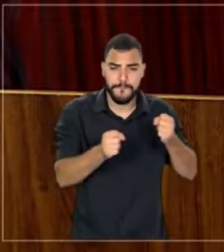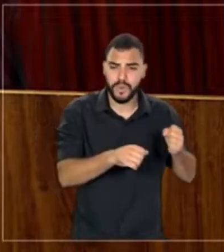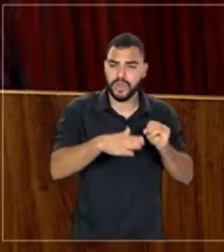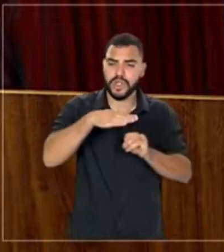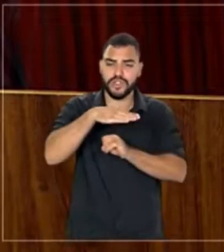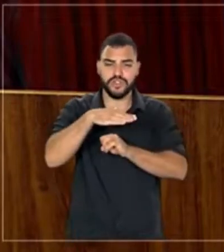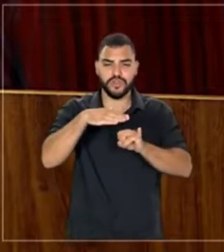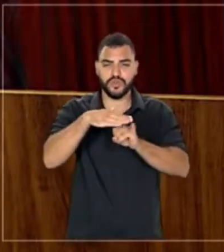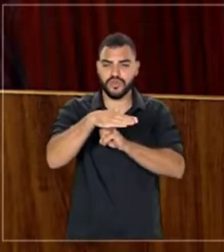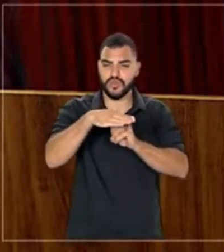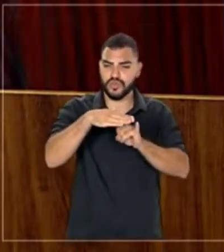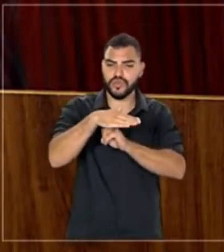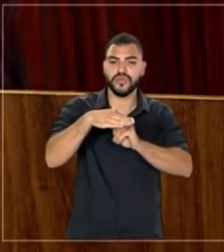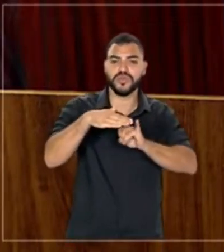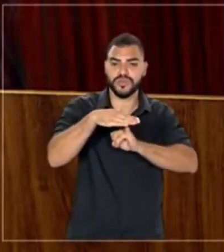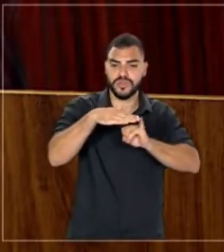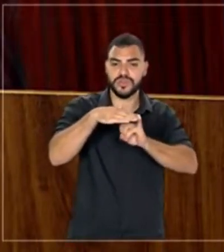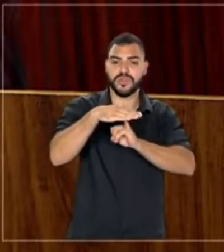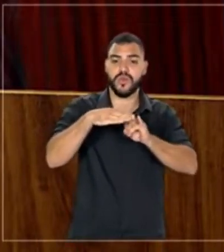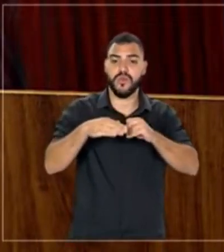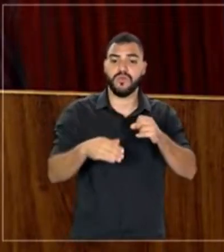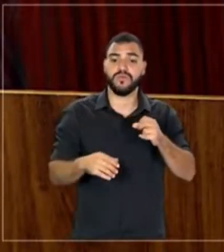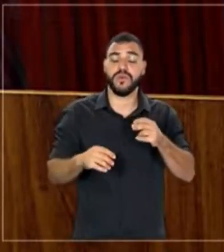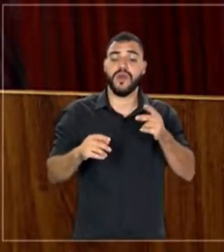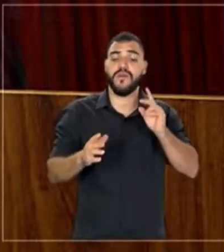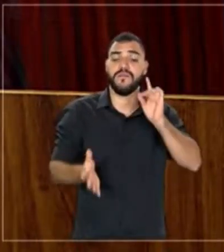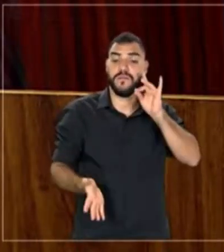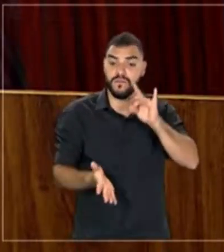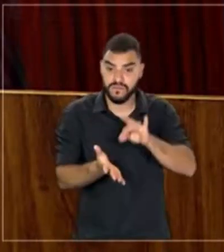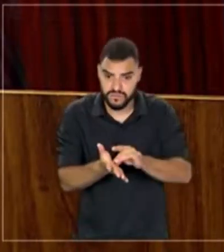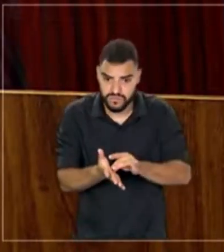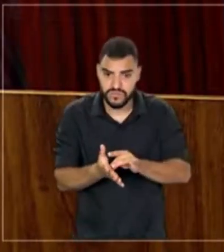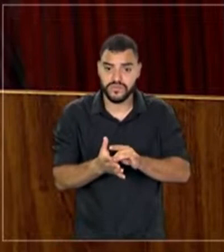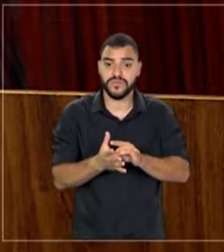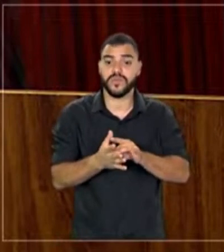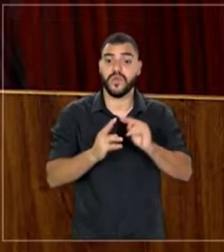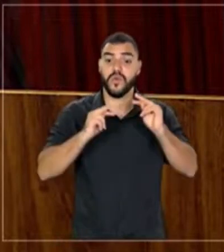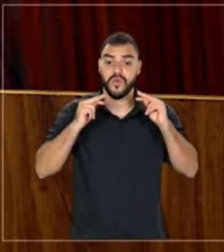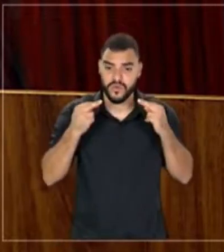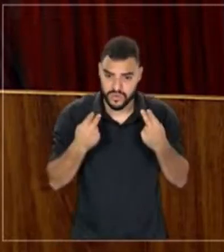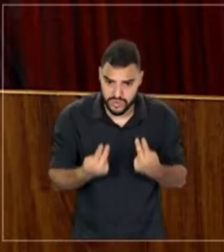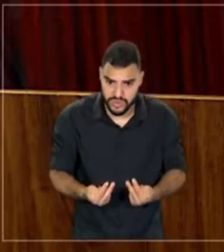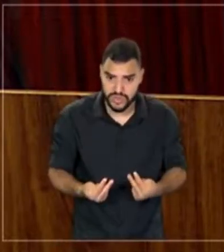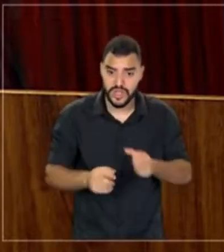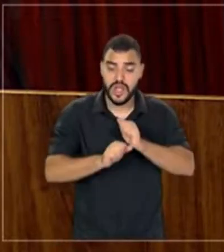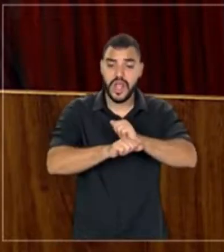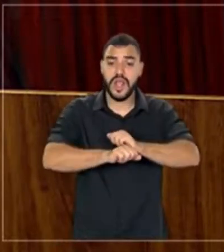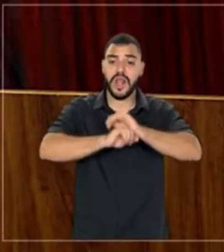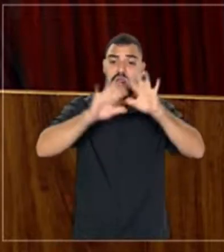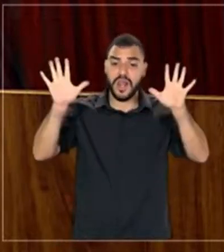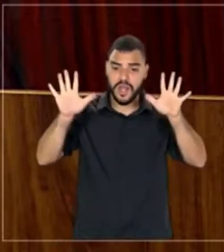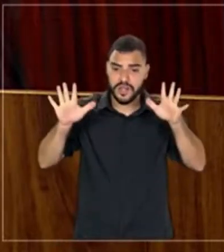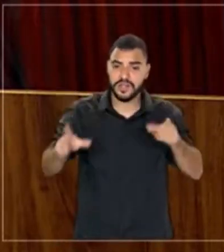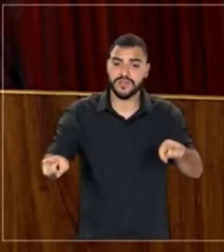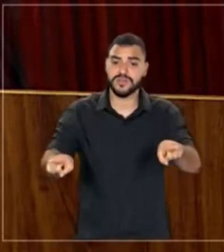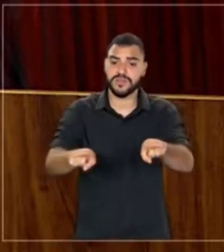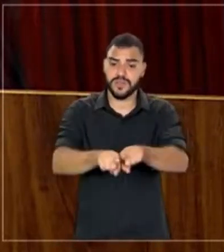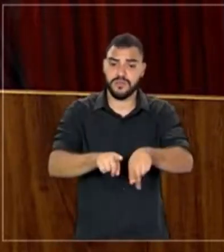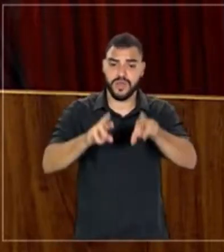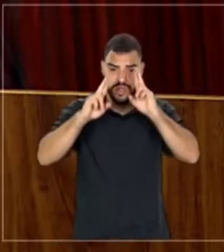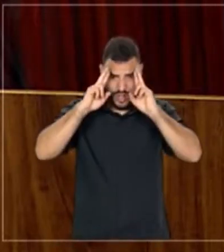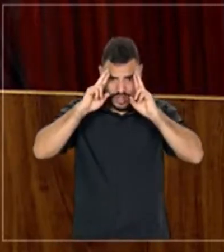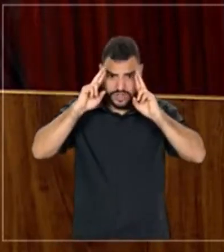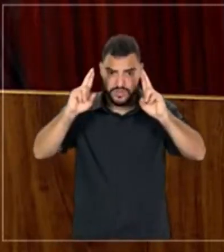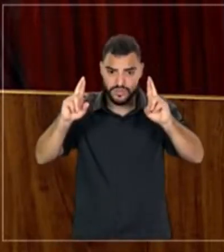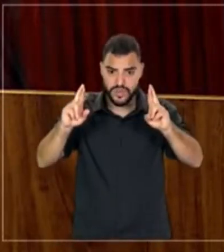país. Eficiência, segurança, transparência e respeito à soberana